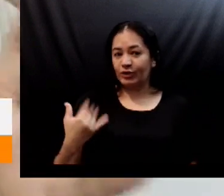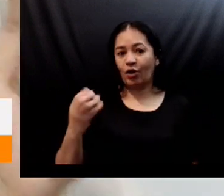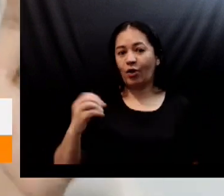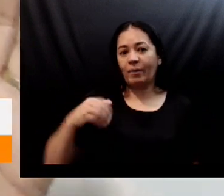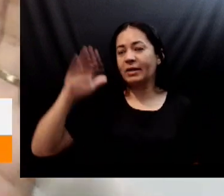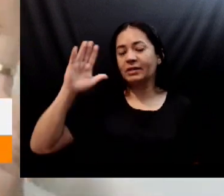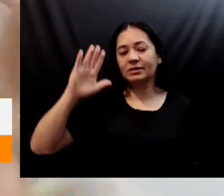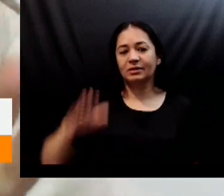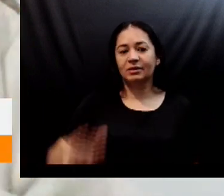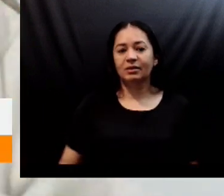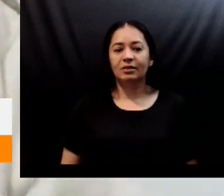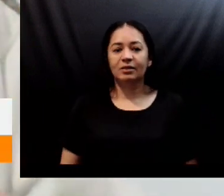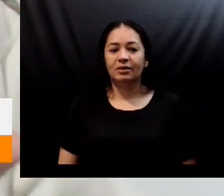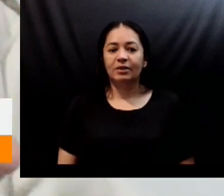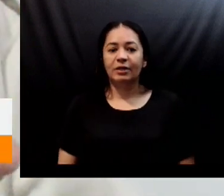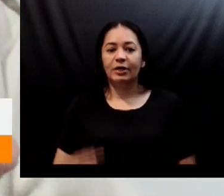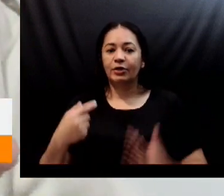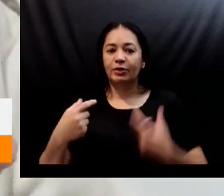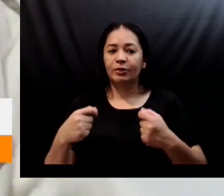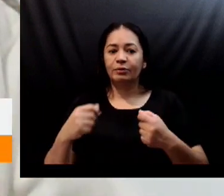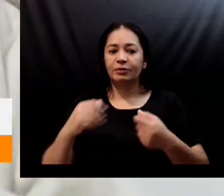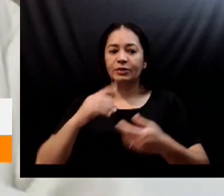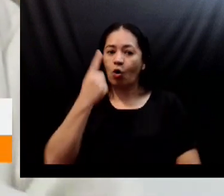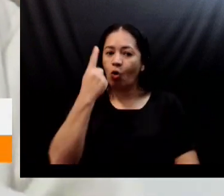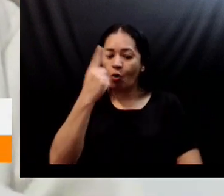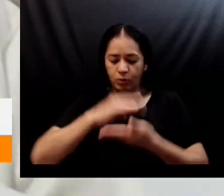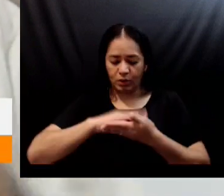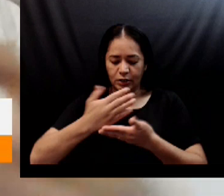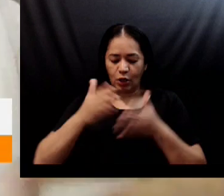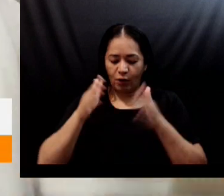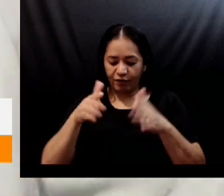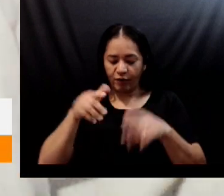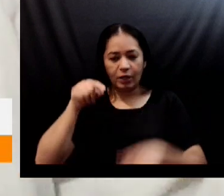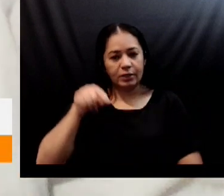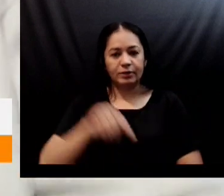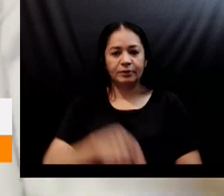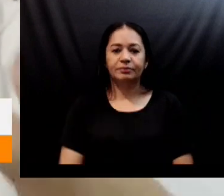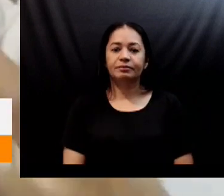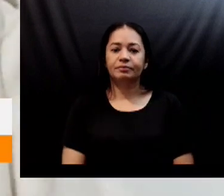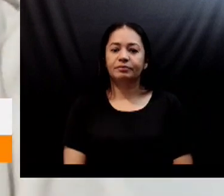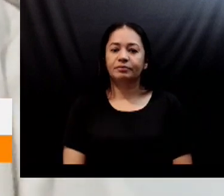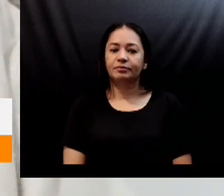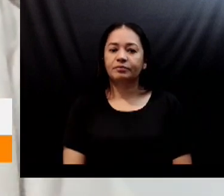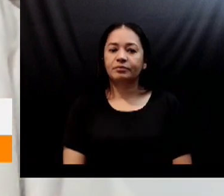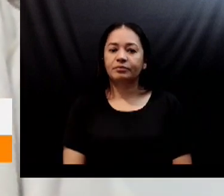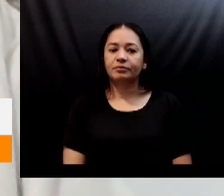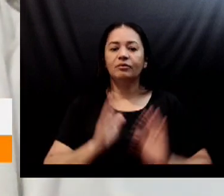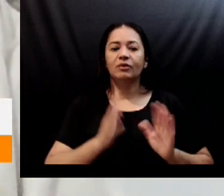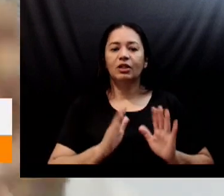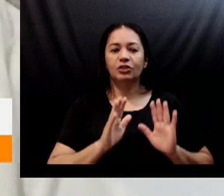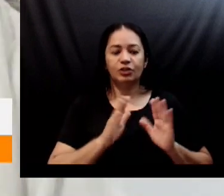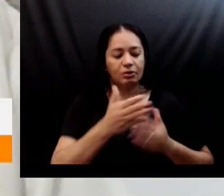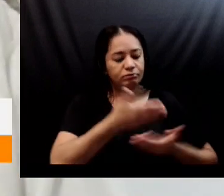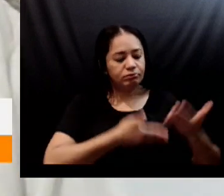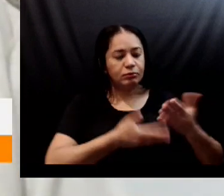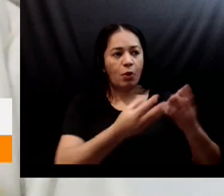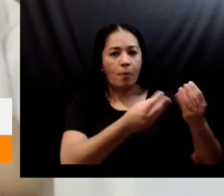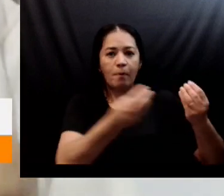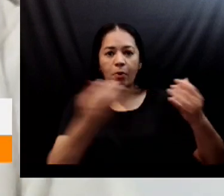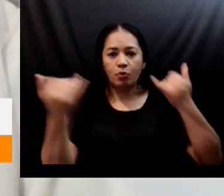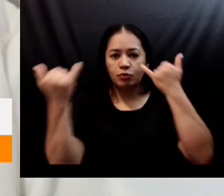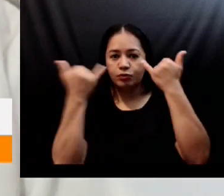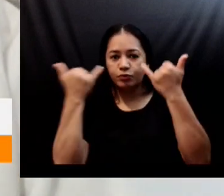eu preciso de uma tela só e me concentrar só naquilo. Então, eles já estão envolvidos com um monte de informação.